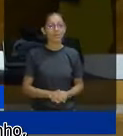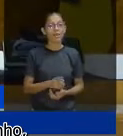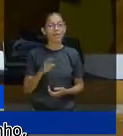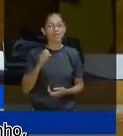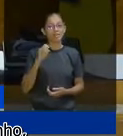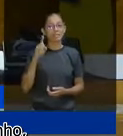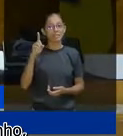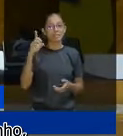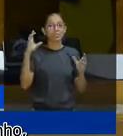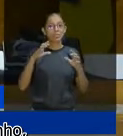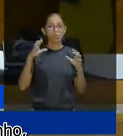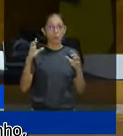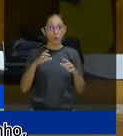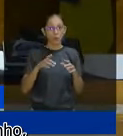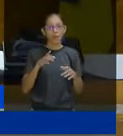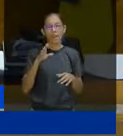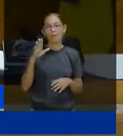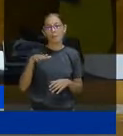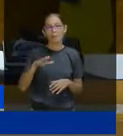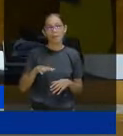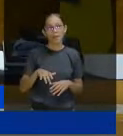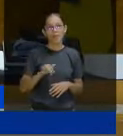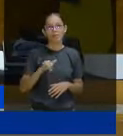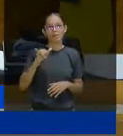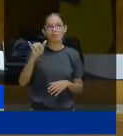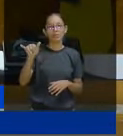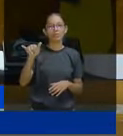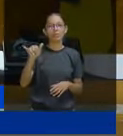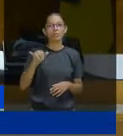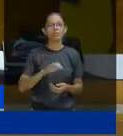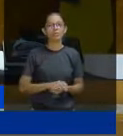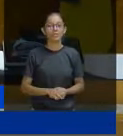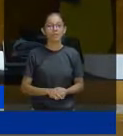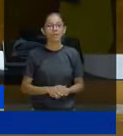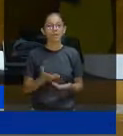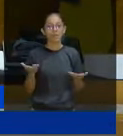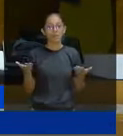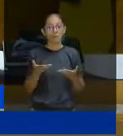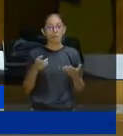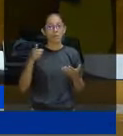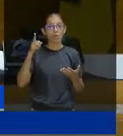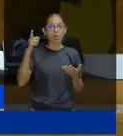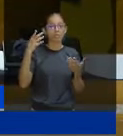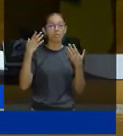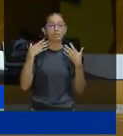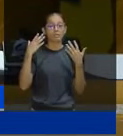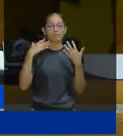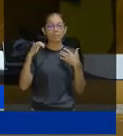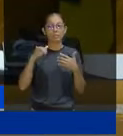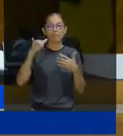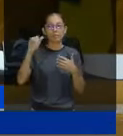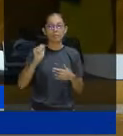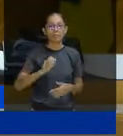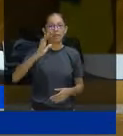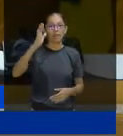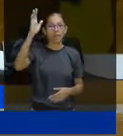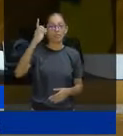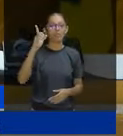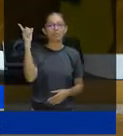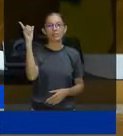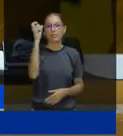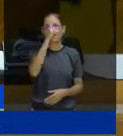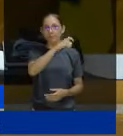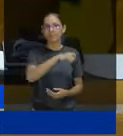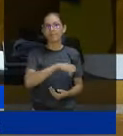baratinho inverno, né? Porque é neve, aquilo frio. 6 a 7 mil, né? Eu acho que não dá para